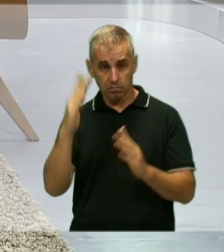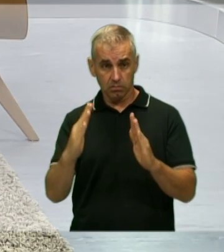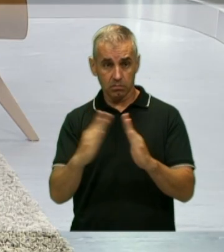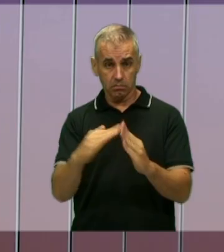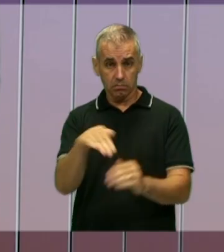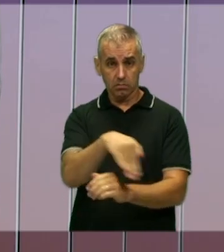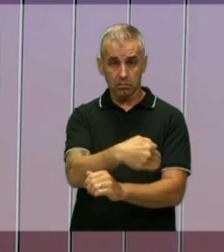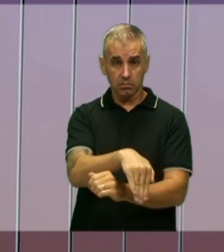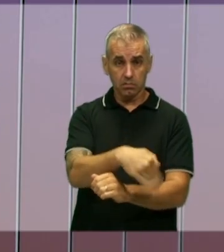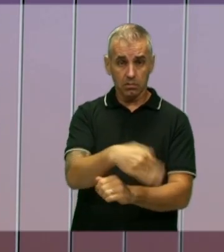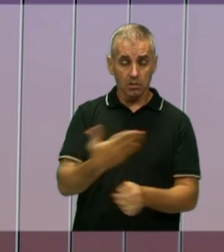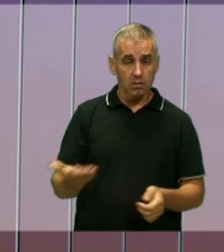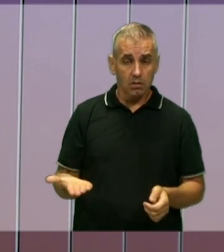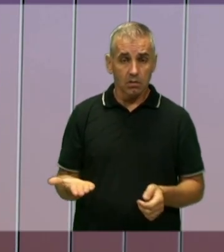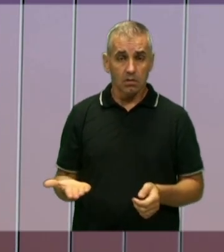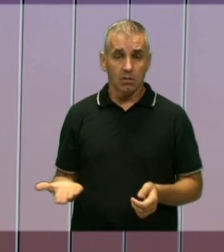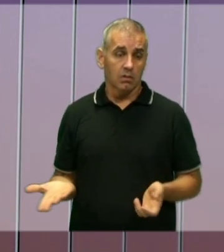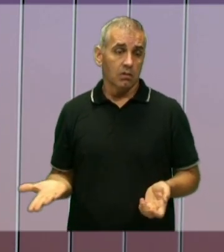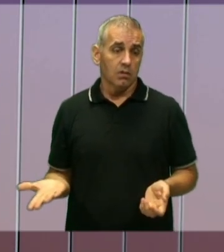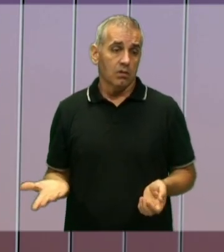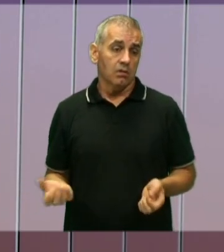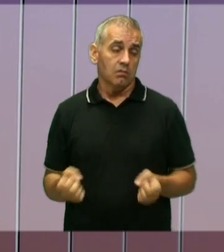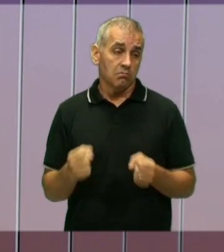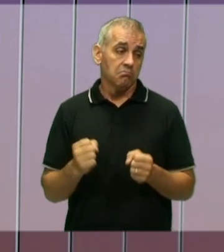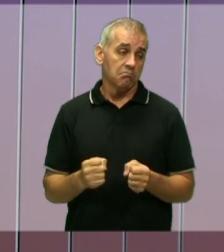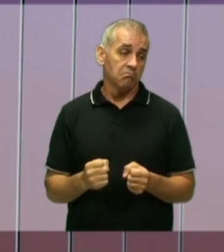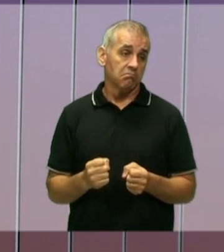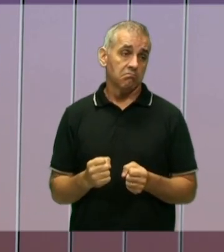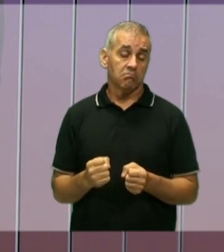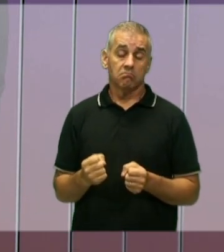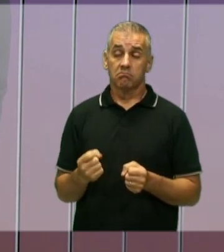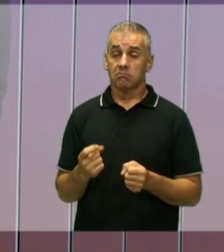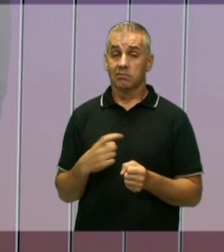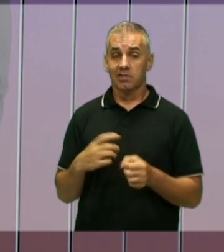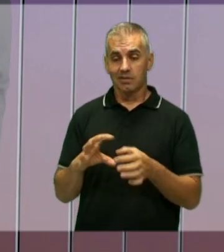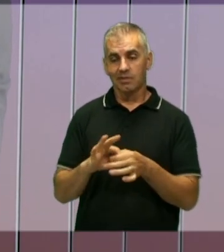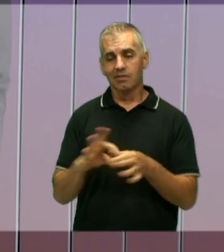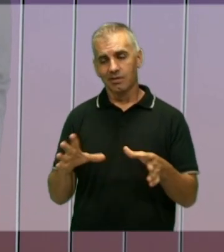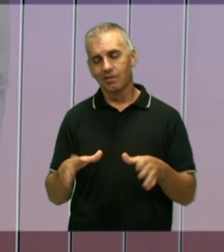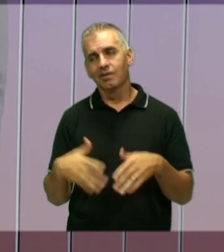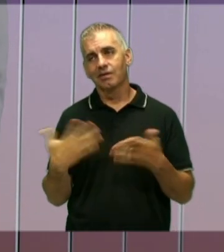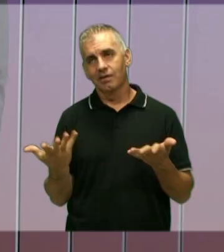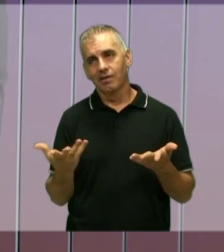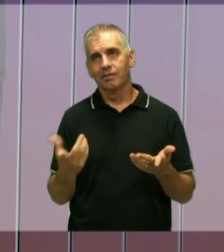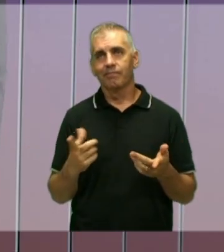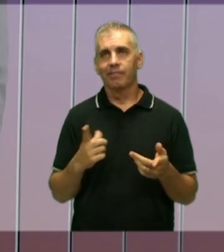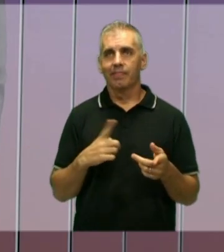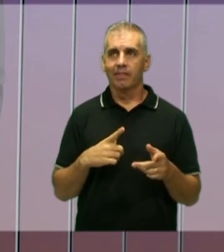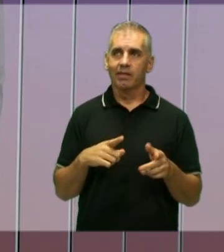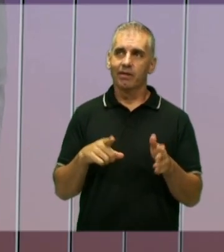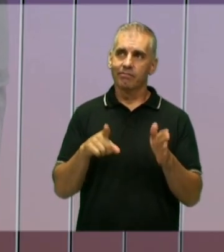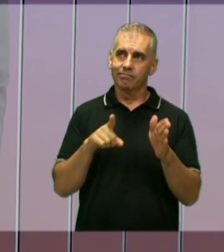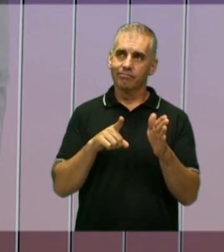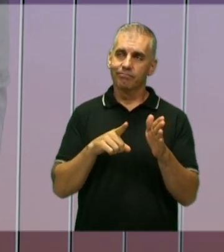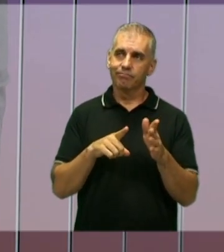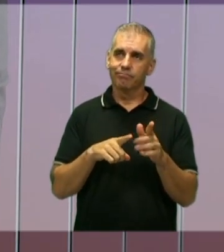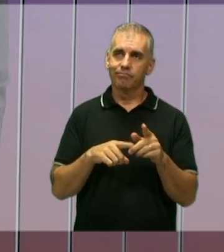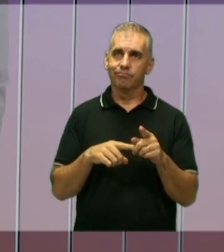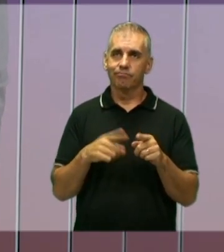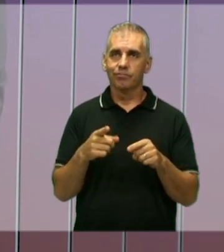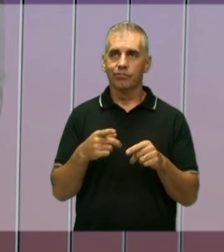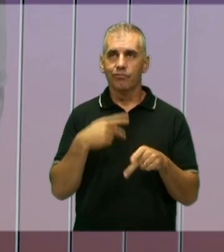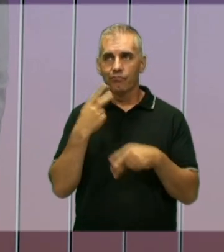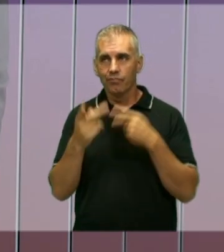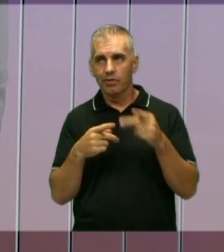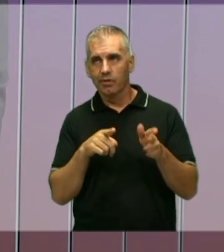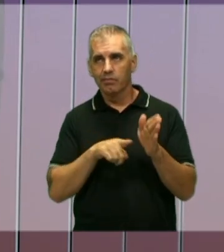livre poderia ser dado até para outros municípios. Então, só para a gente... eu estou fazendo uma analogia, é claro que é uma analogia rústica, mas estou fazendo uma